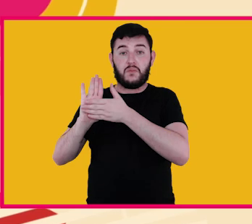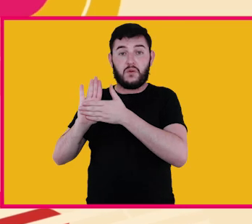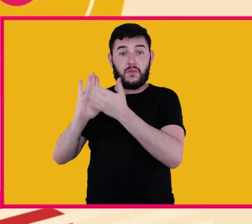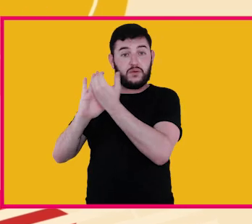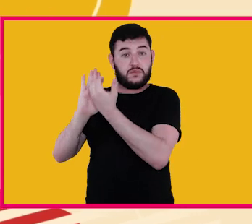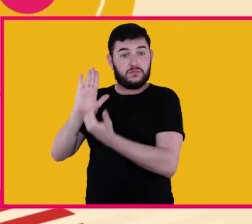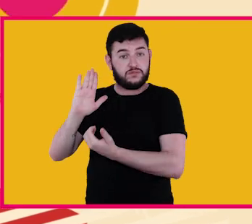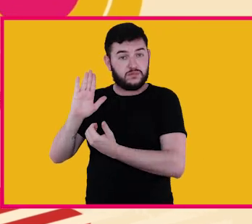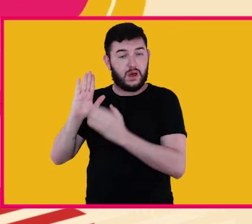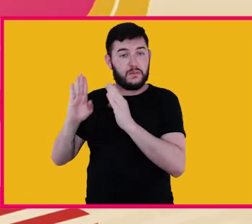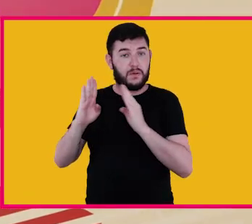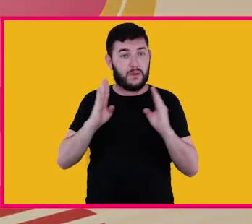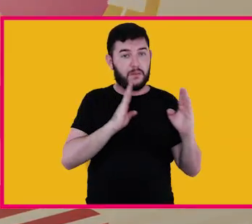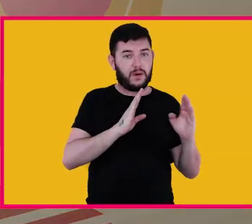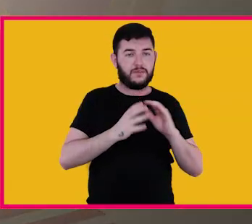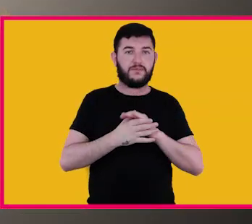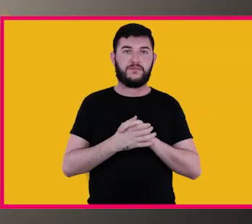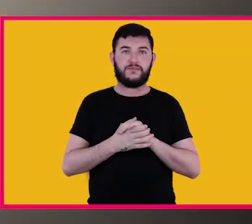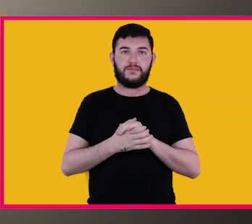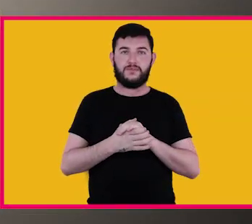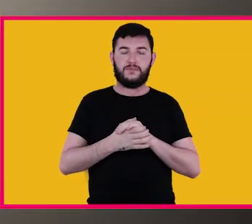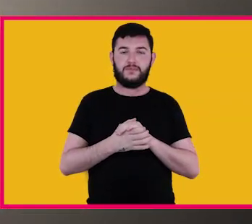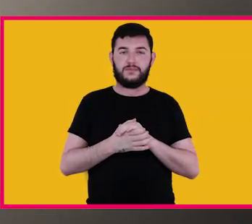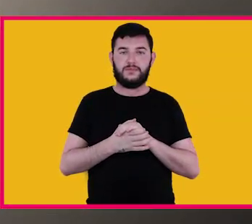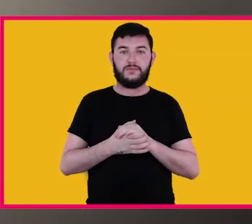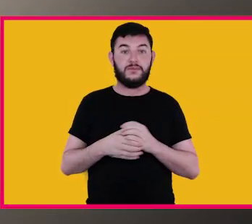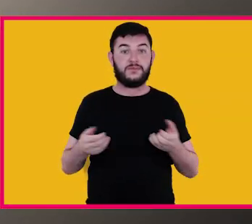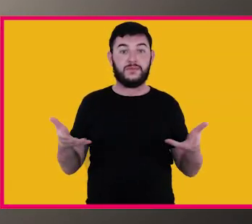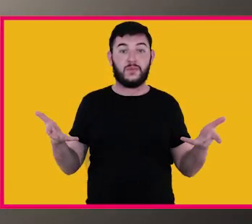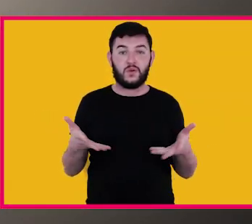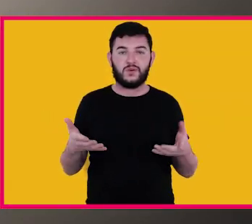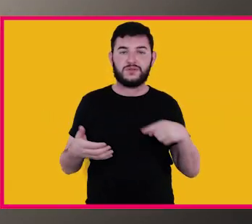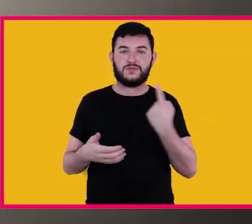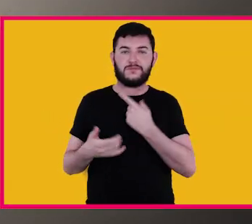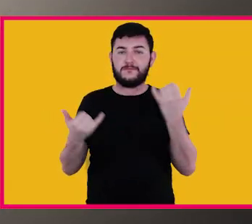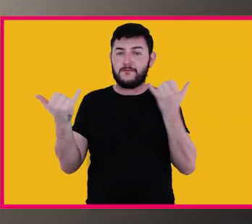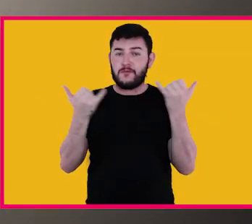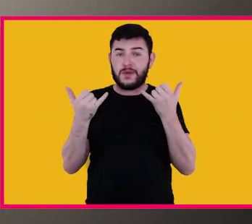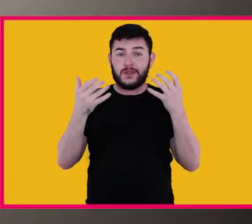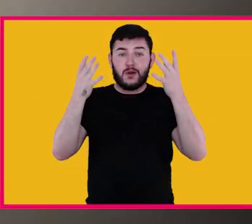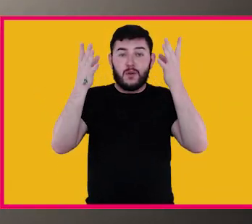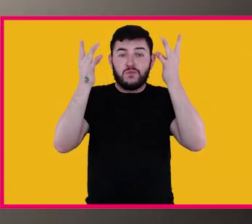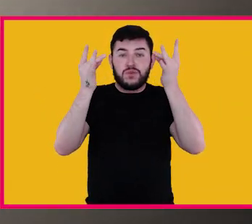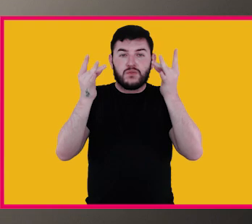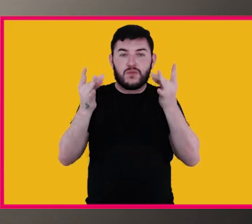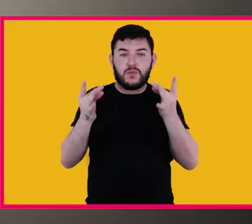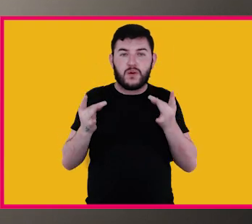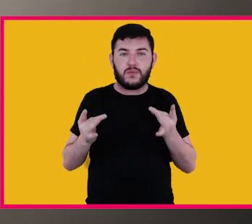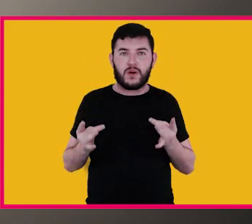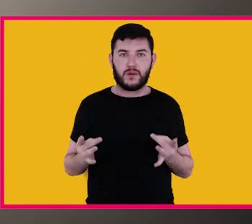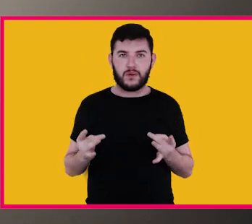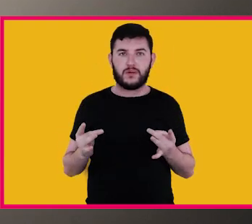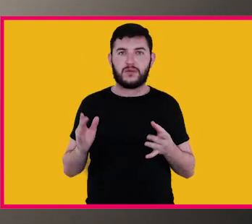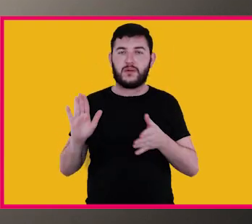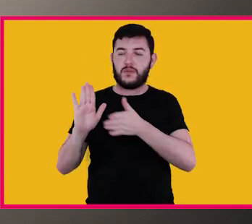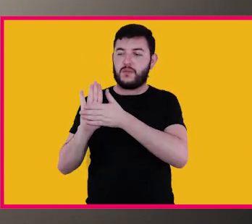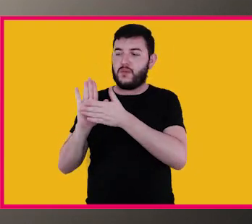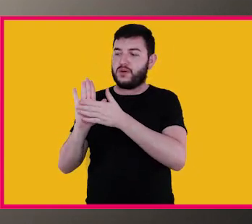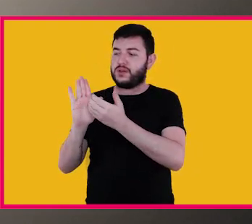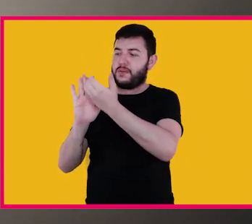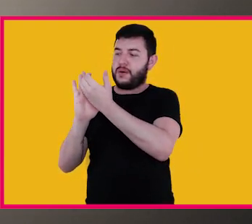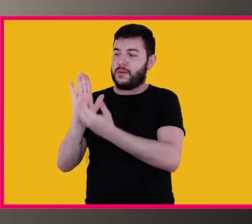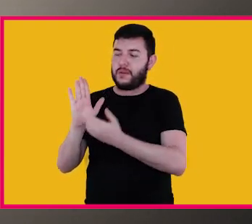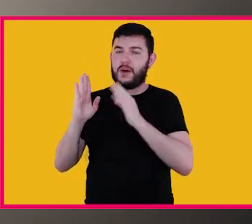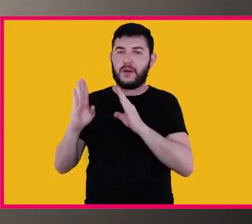Bom, pessoal, então agora a gente vai se concentrar nessa aula em conhecer mais detalhadamente cada um dos módulos eletivos edificados que